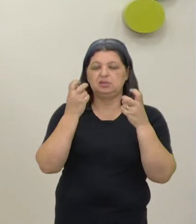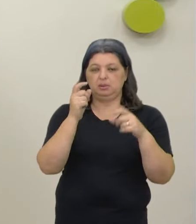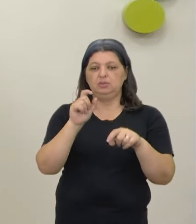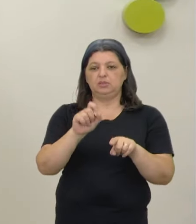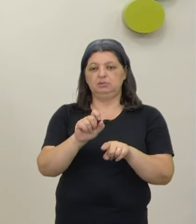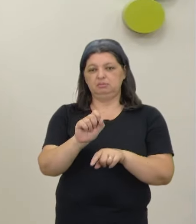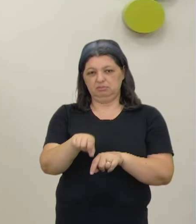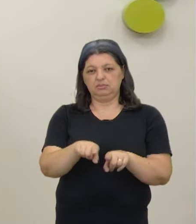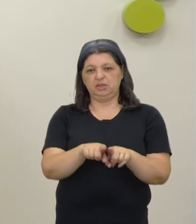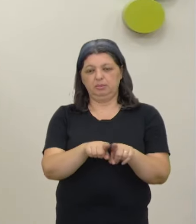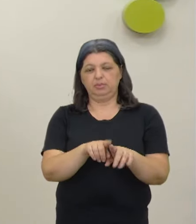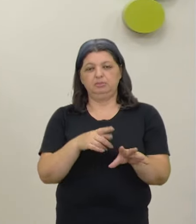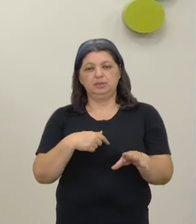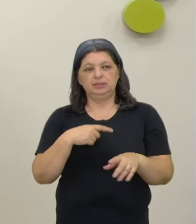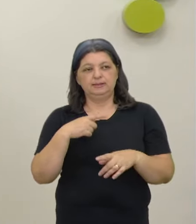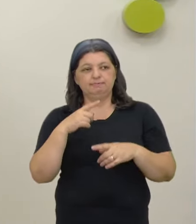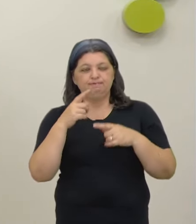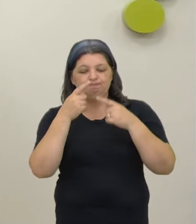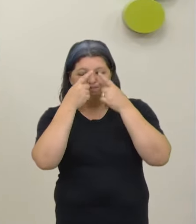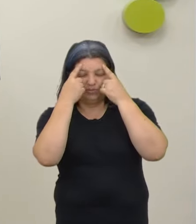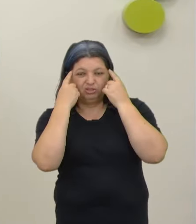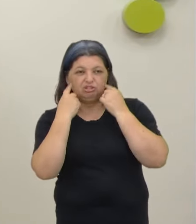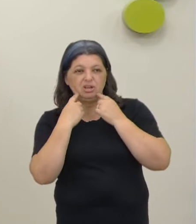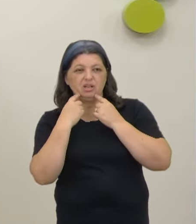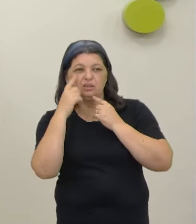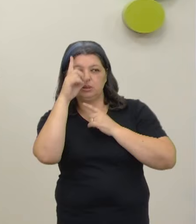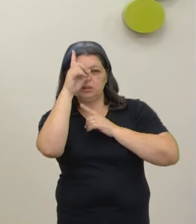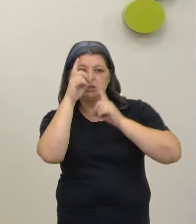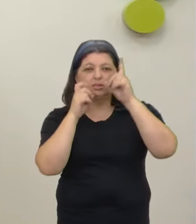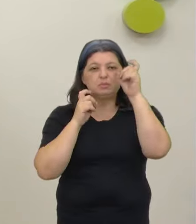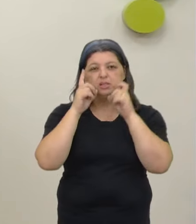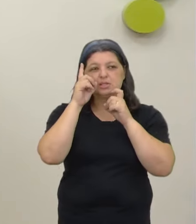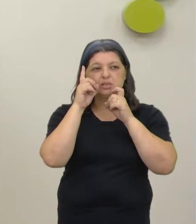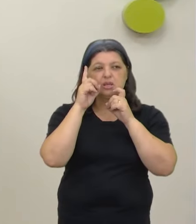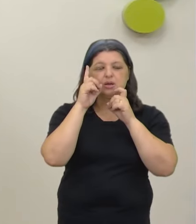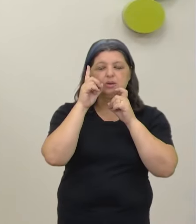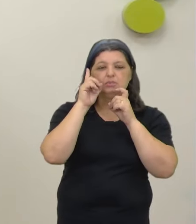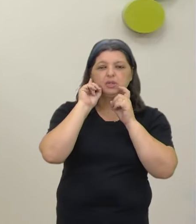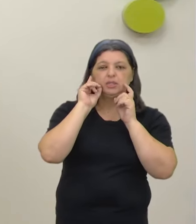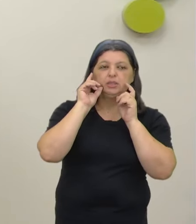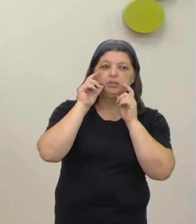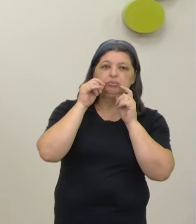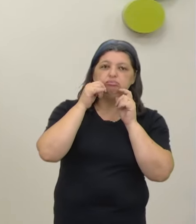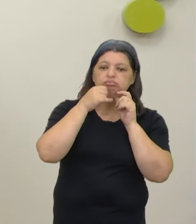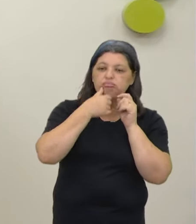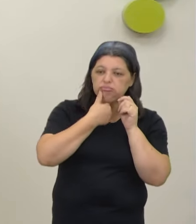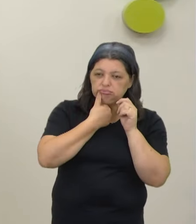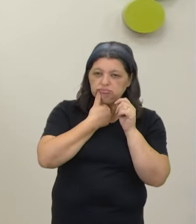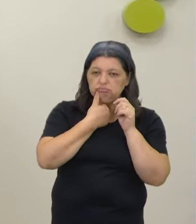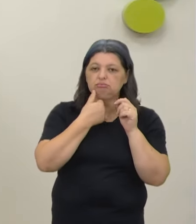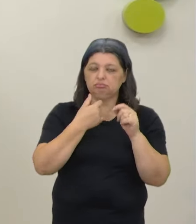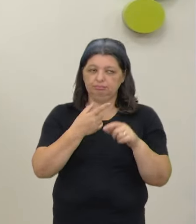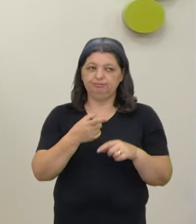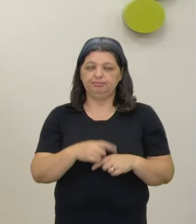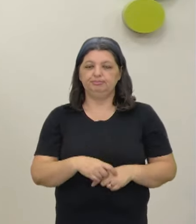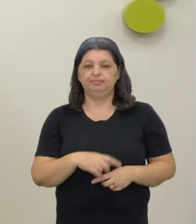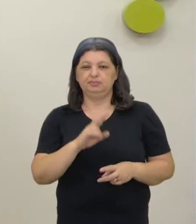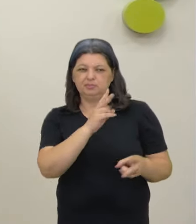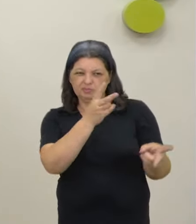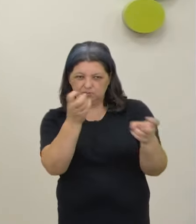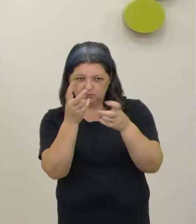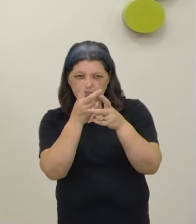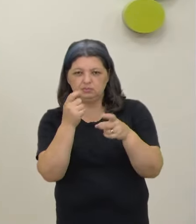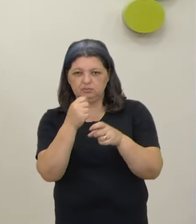pessoa, o semblante dela, ela desmorona, né? E é só a gente ter olhos para ver, porque no nosso